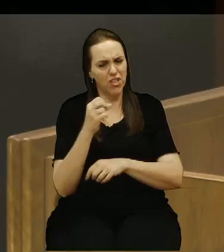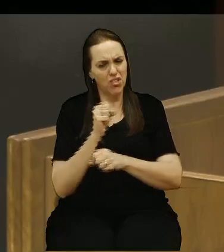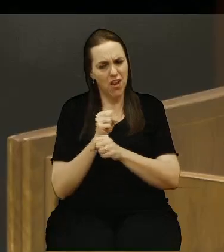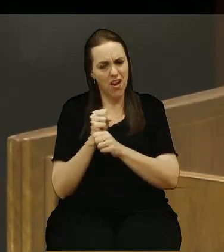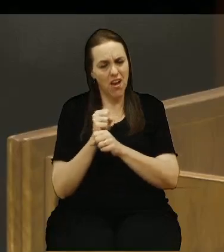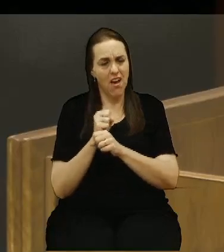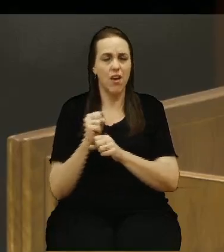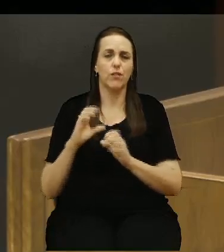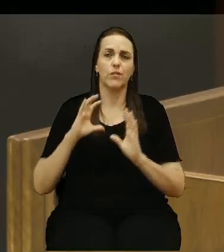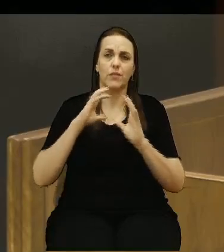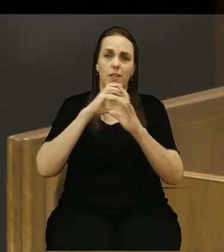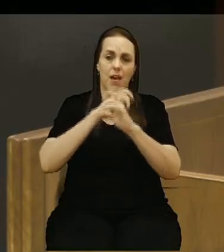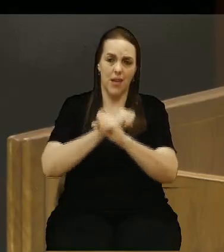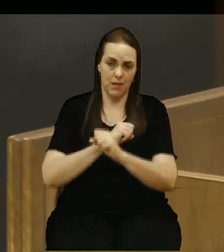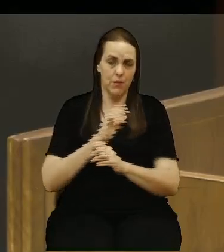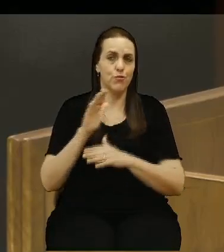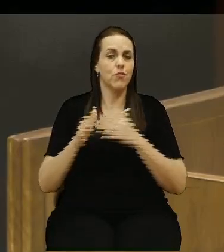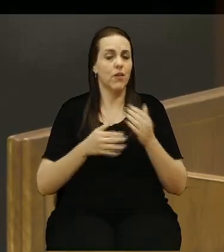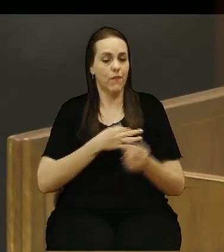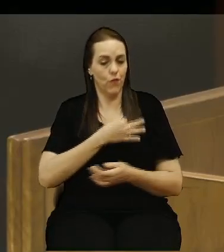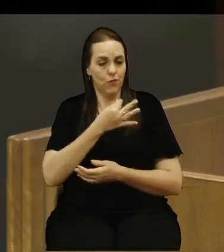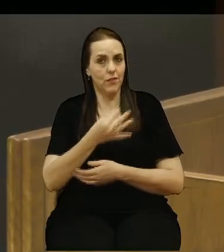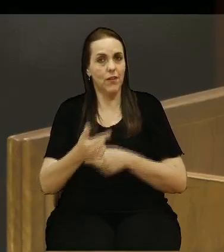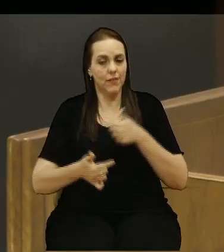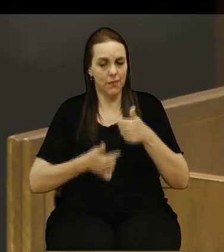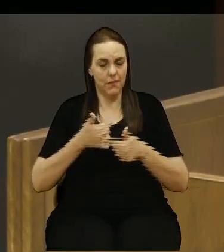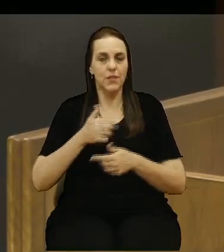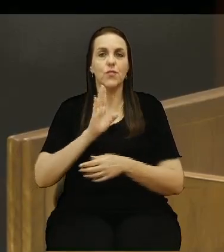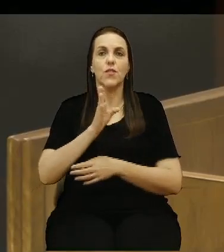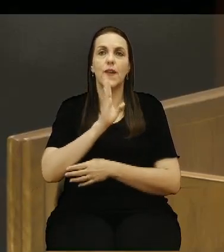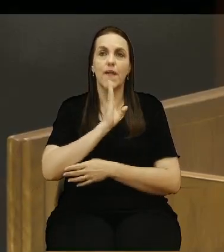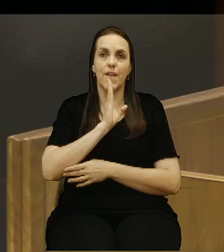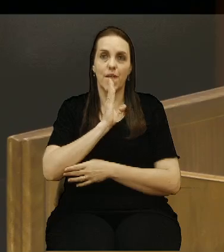animal aqui, que trabalham voluntariamente, nós conhecemos já